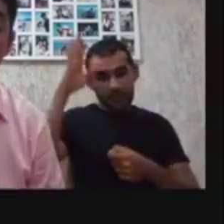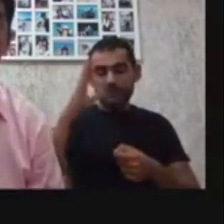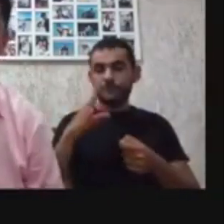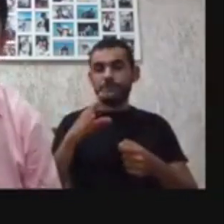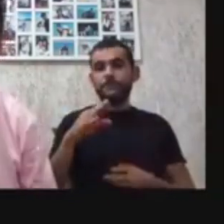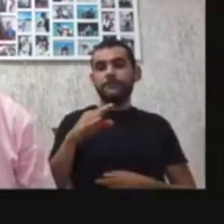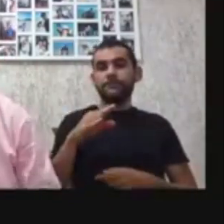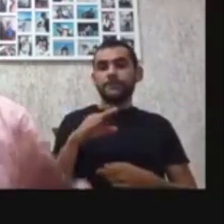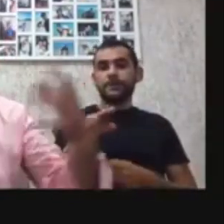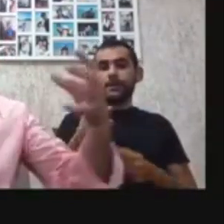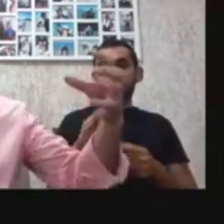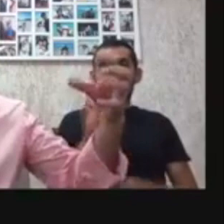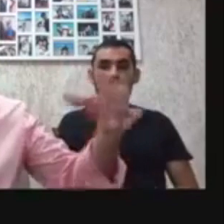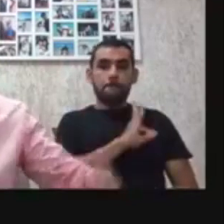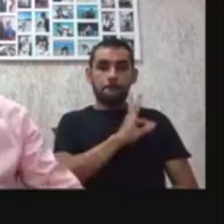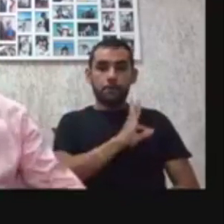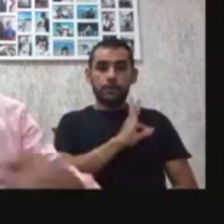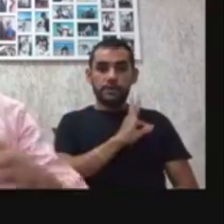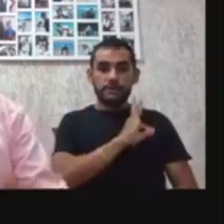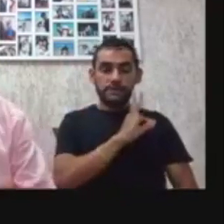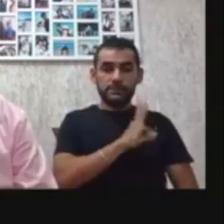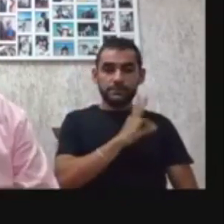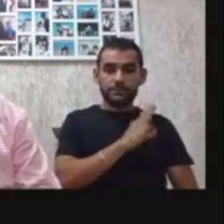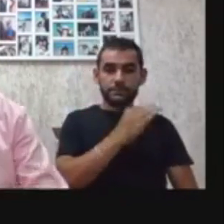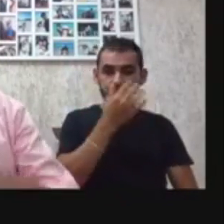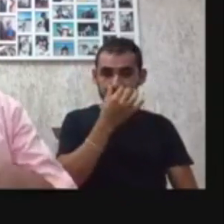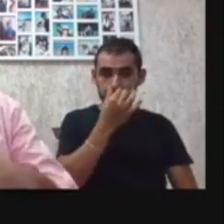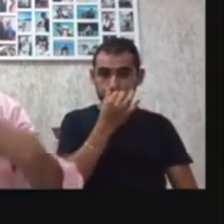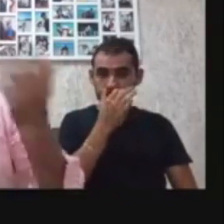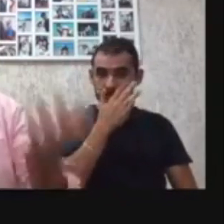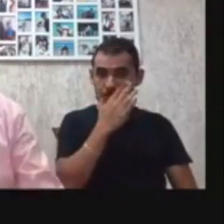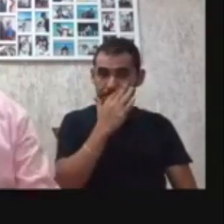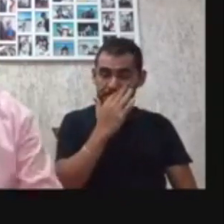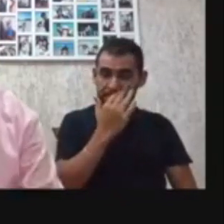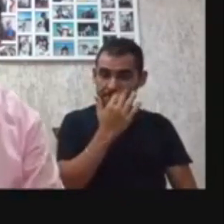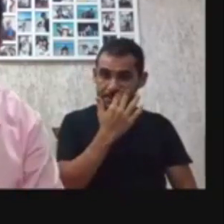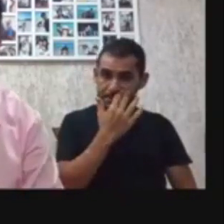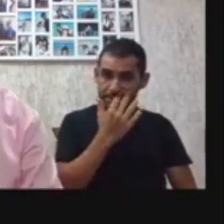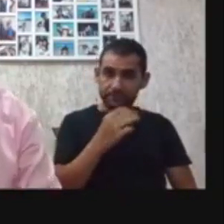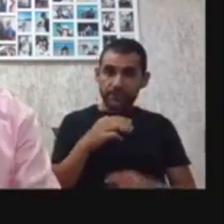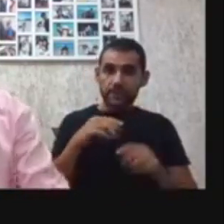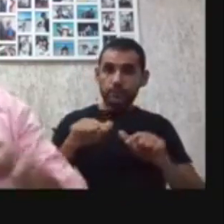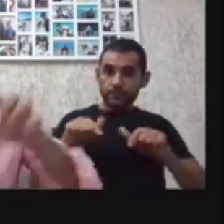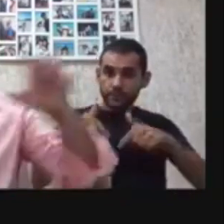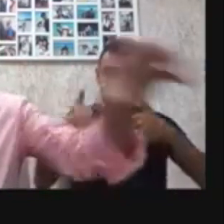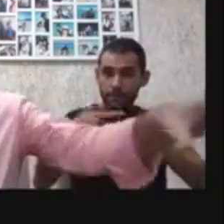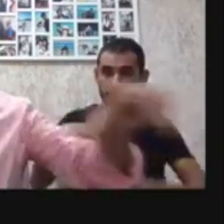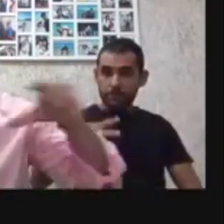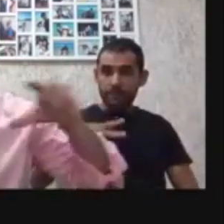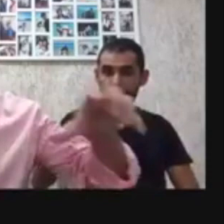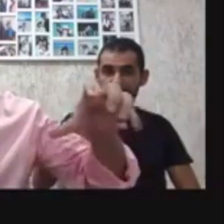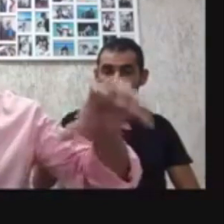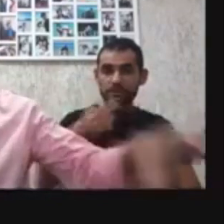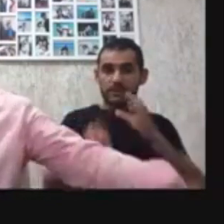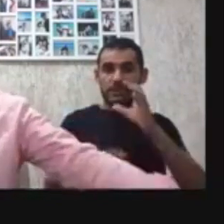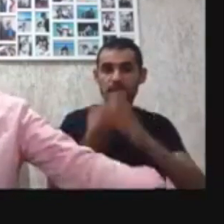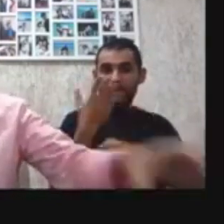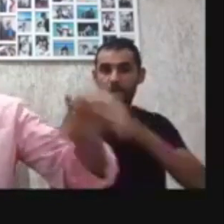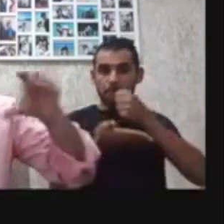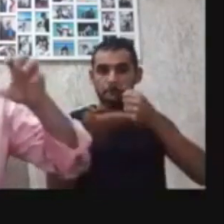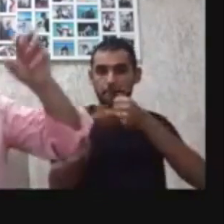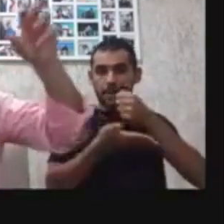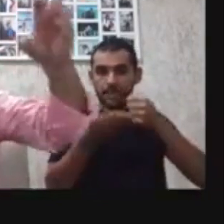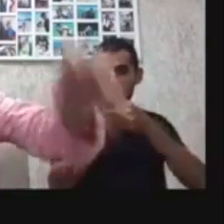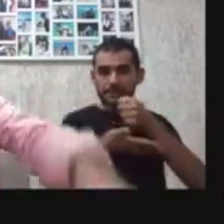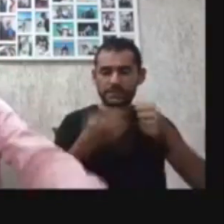junto à Polícia Militar os pontos críticos de São João del Rei e buscar, com a iniciativa privada, construir bases para que tanto